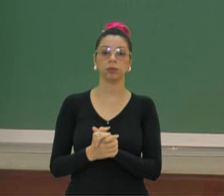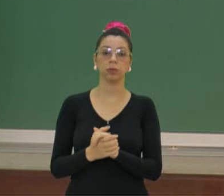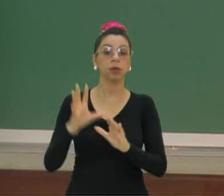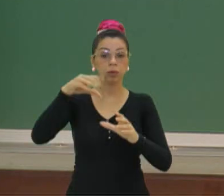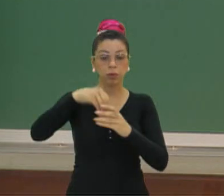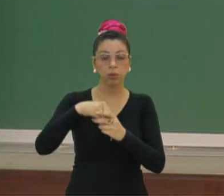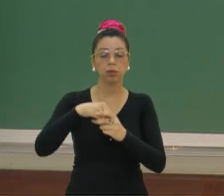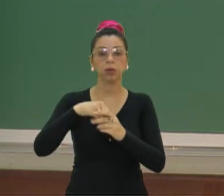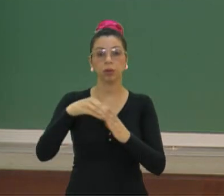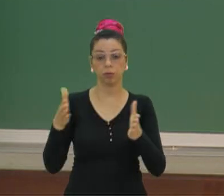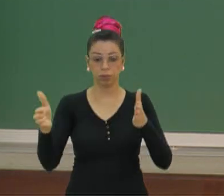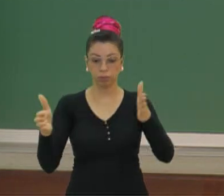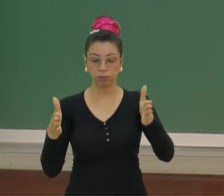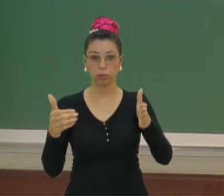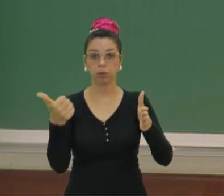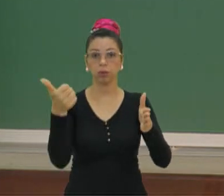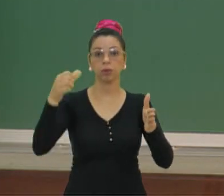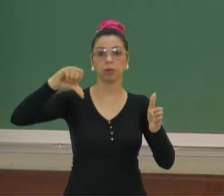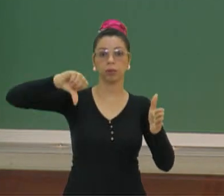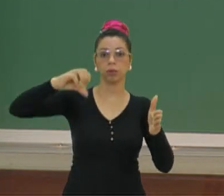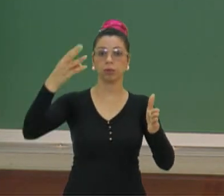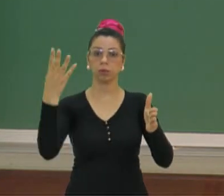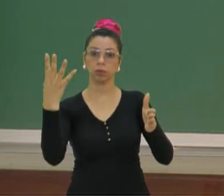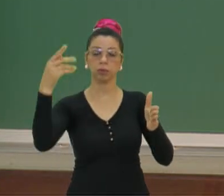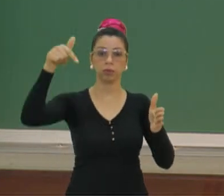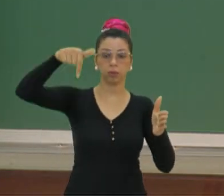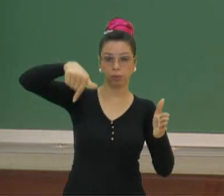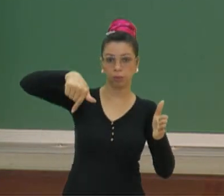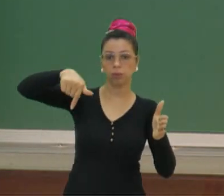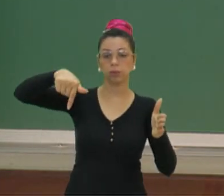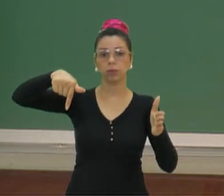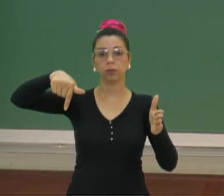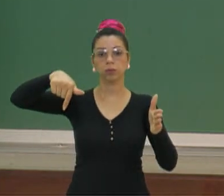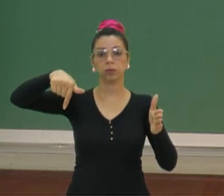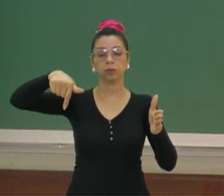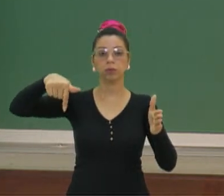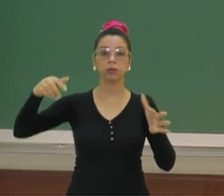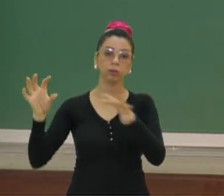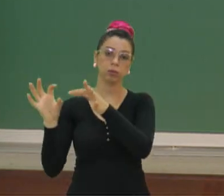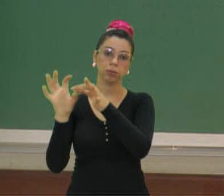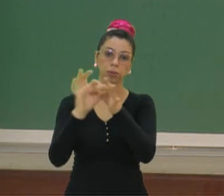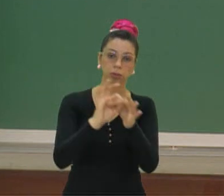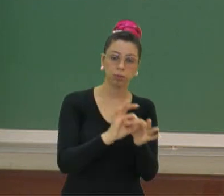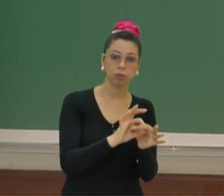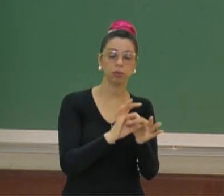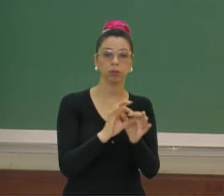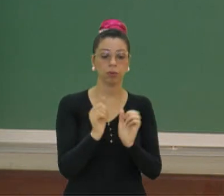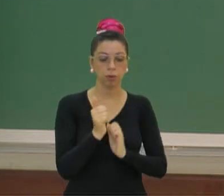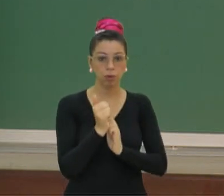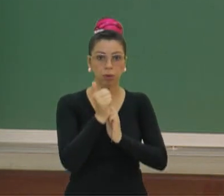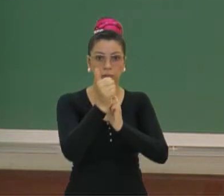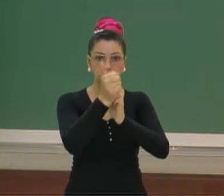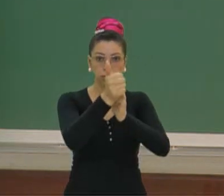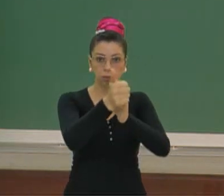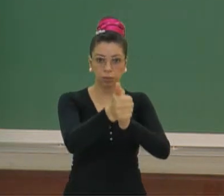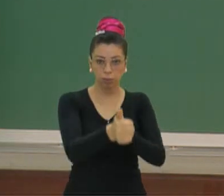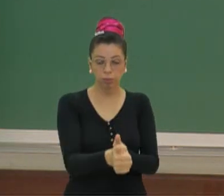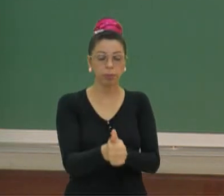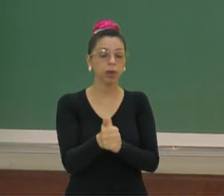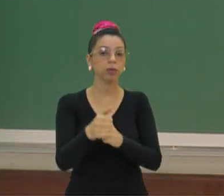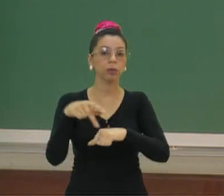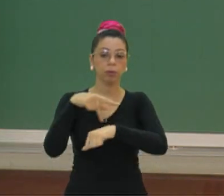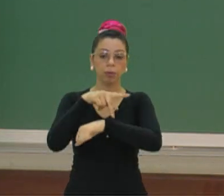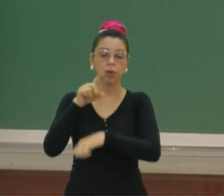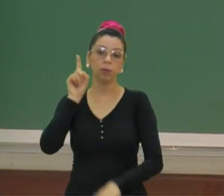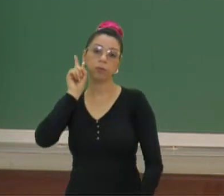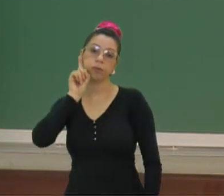agora, em 47, sim, ela está totalmente inserida já num contexto de alinhamento com os Estados Unidos e